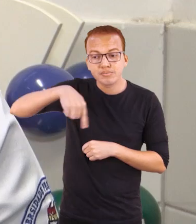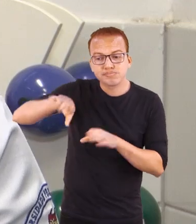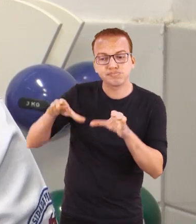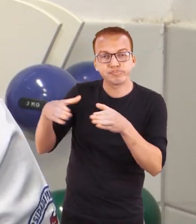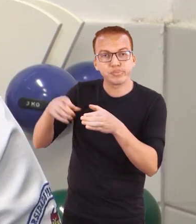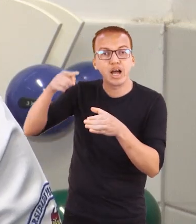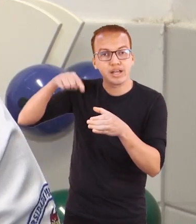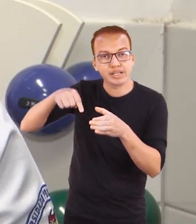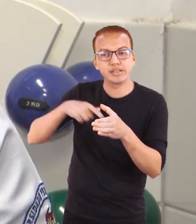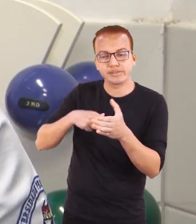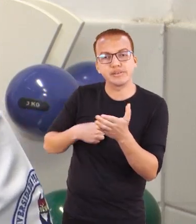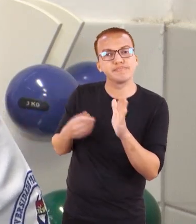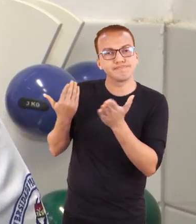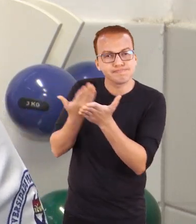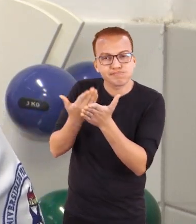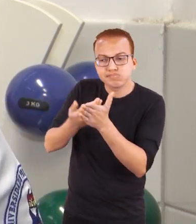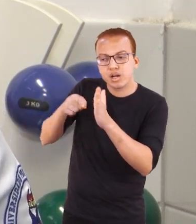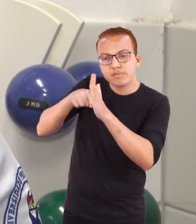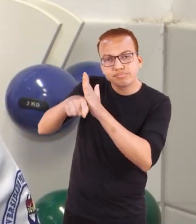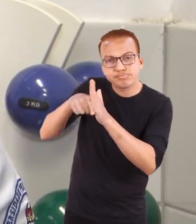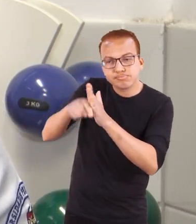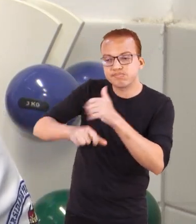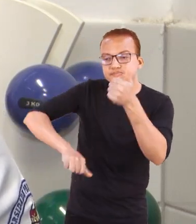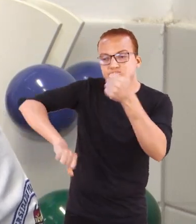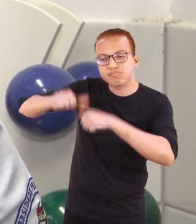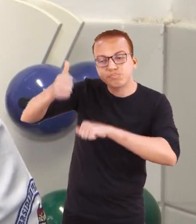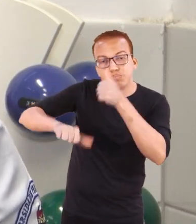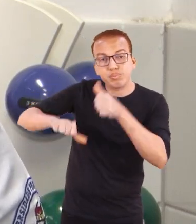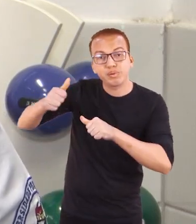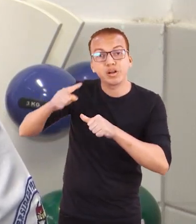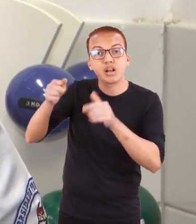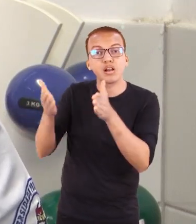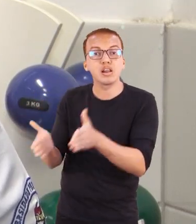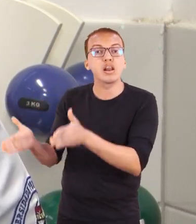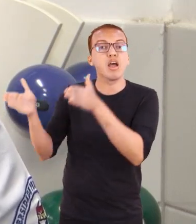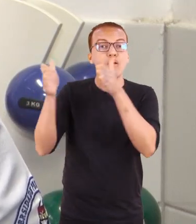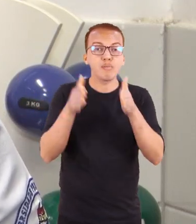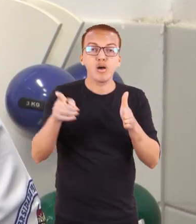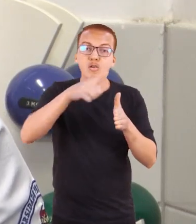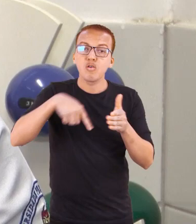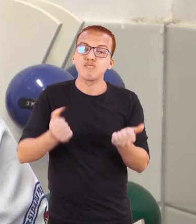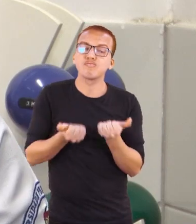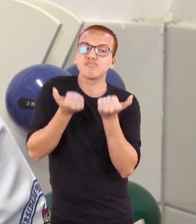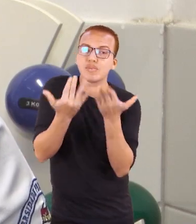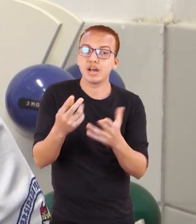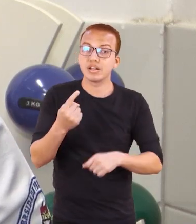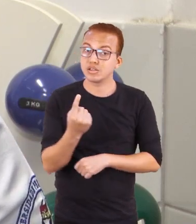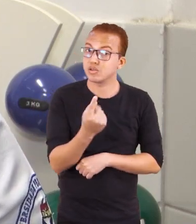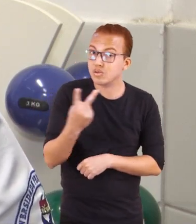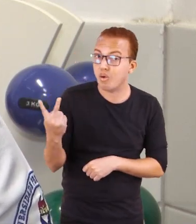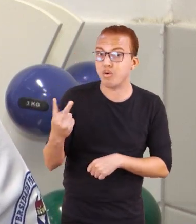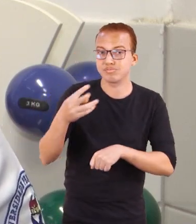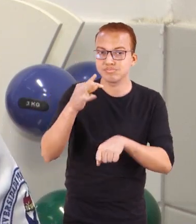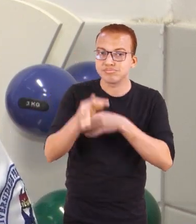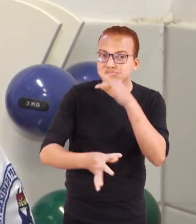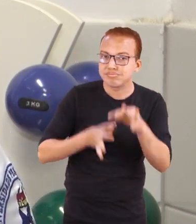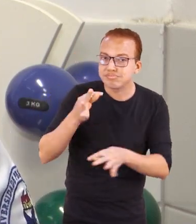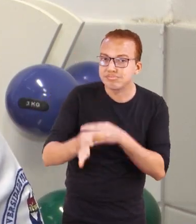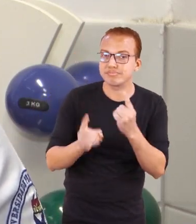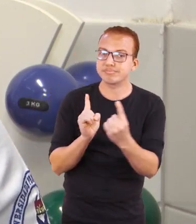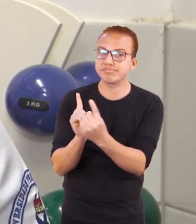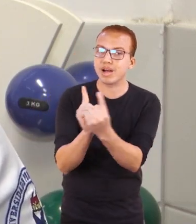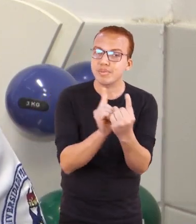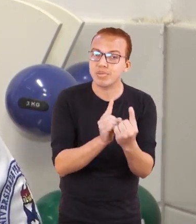critérios elas são incluídas no estudo passam por uma avaliação e em seguida a gente fornece 12 sessões de